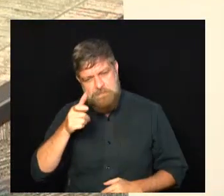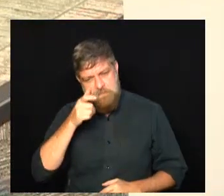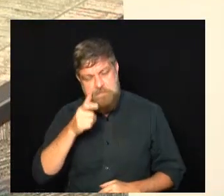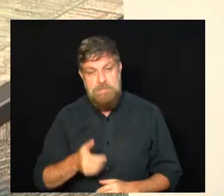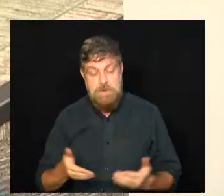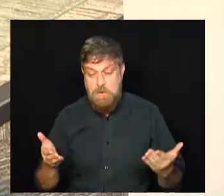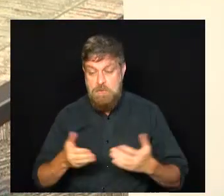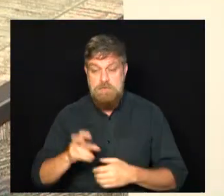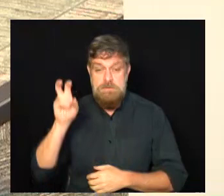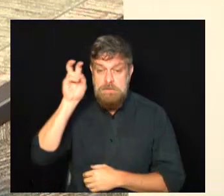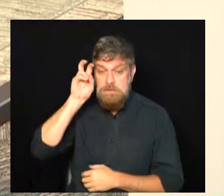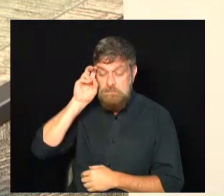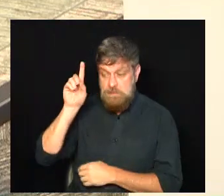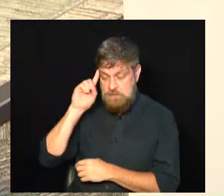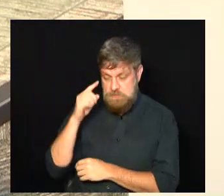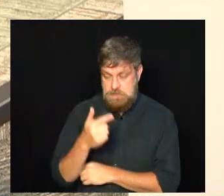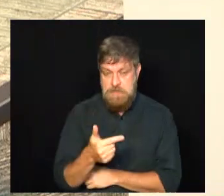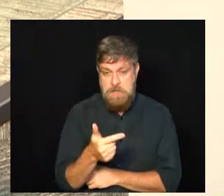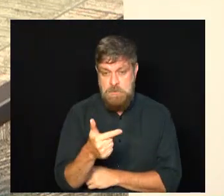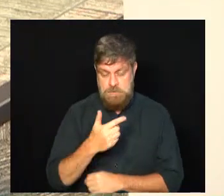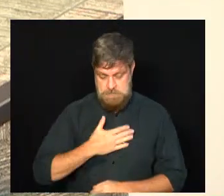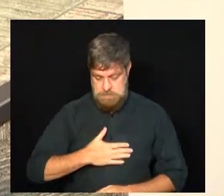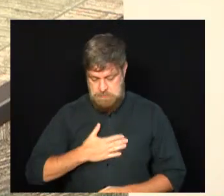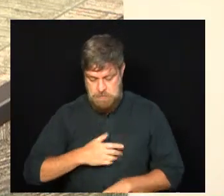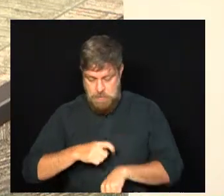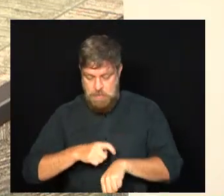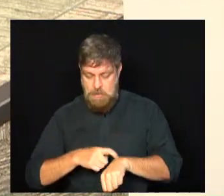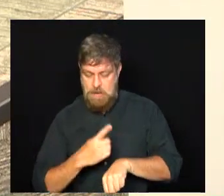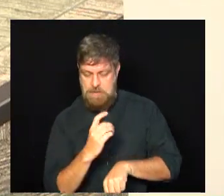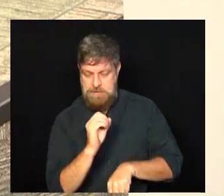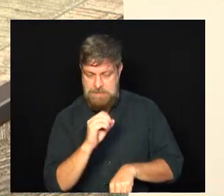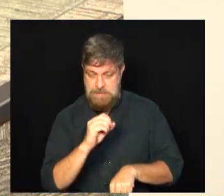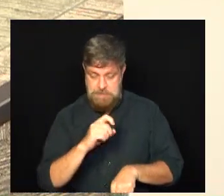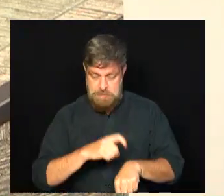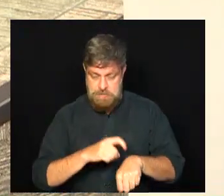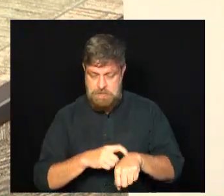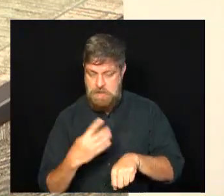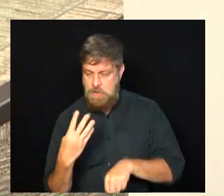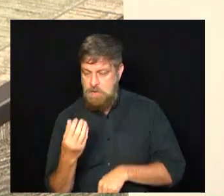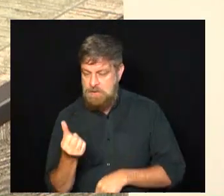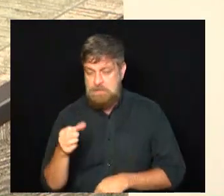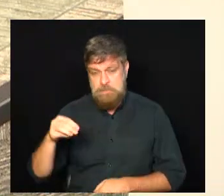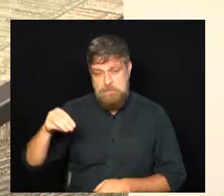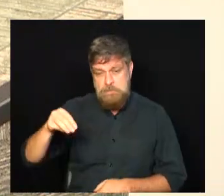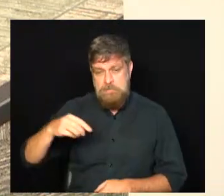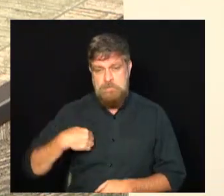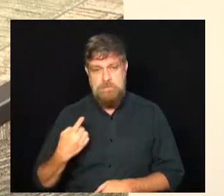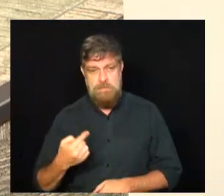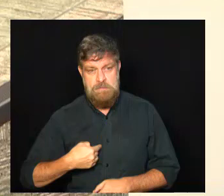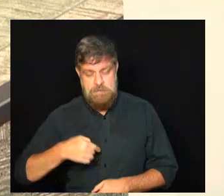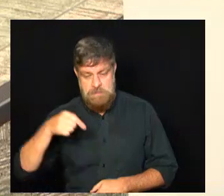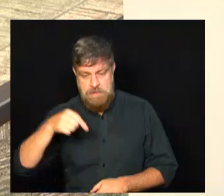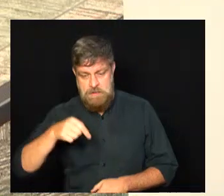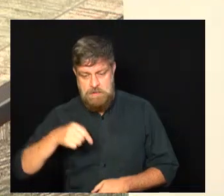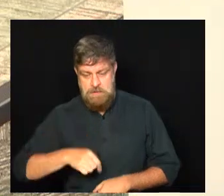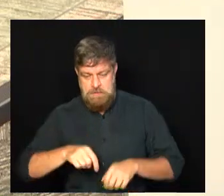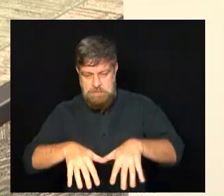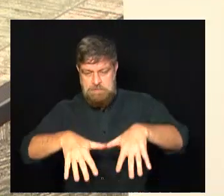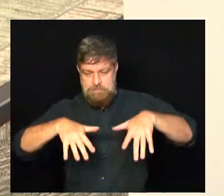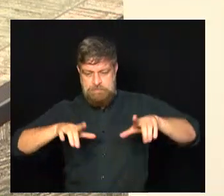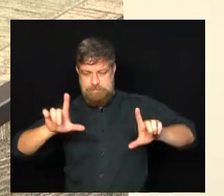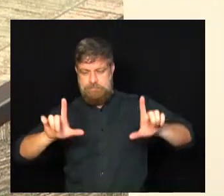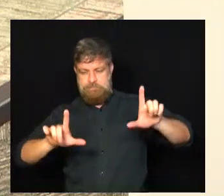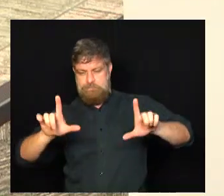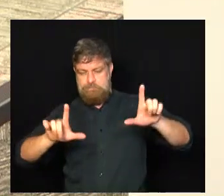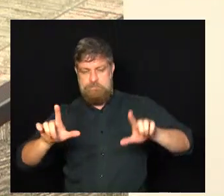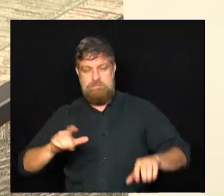é quinta-feira, dia 12 de agosto, agora são 10 horas e 46 minutos aqui nos relógios do plenário, onde nós estamos